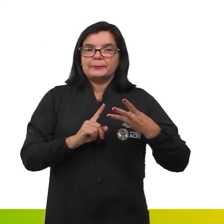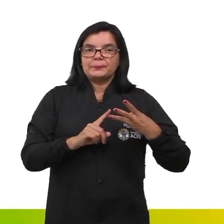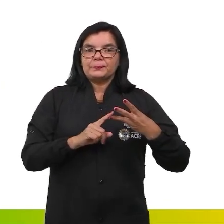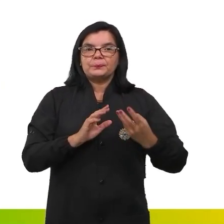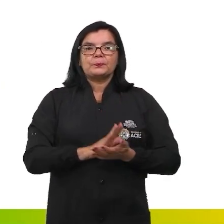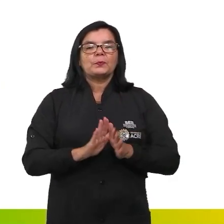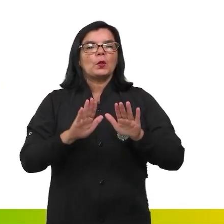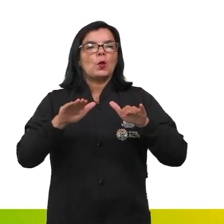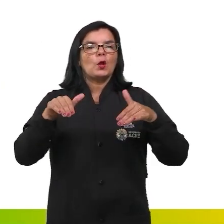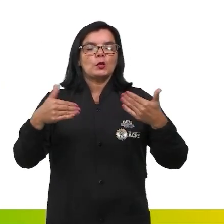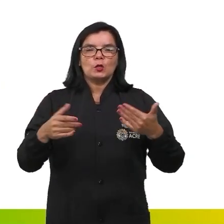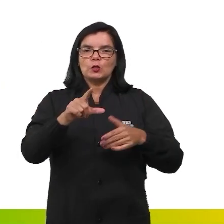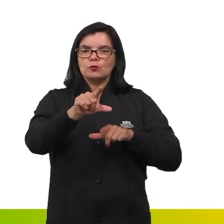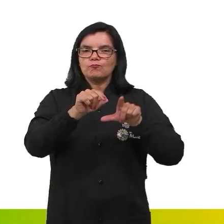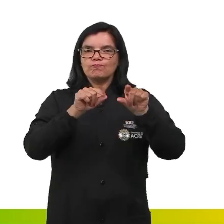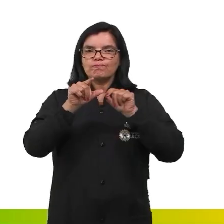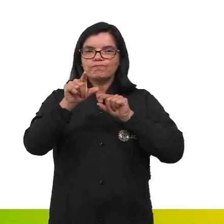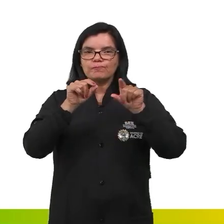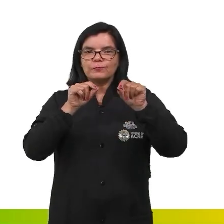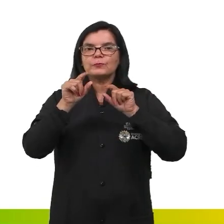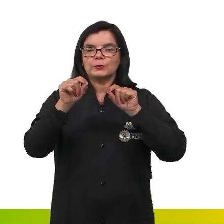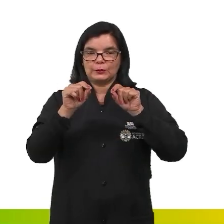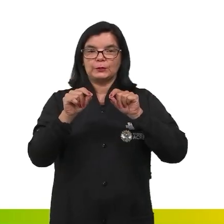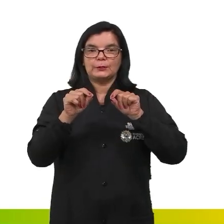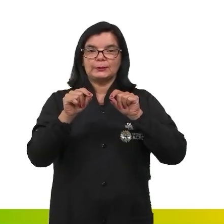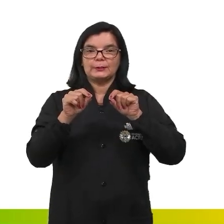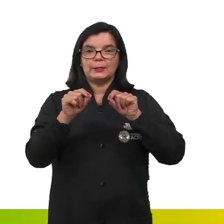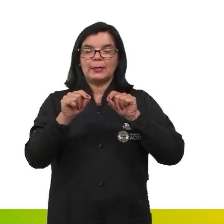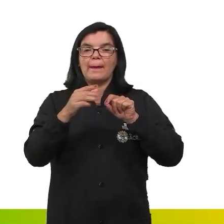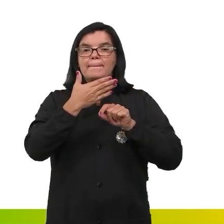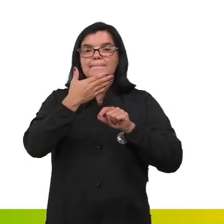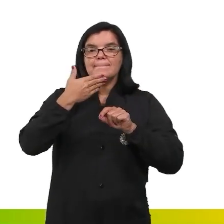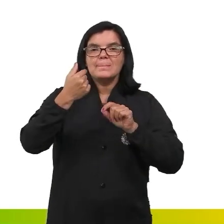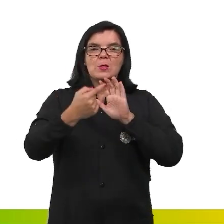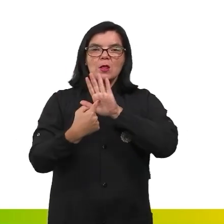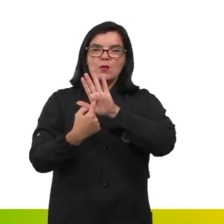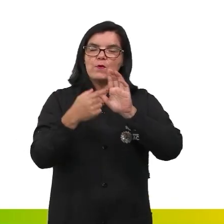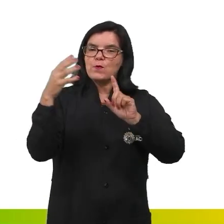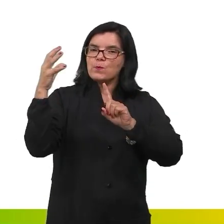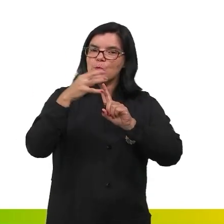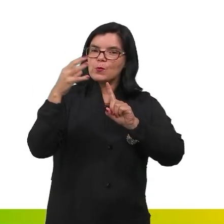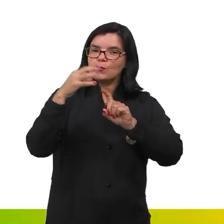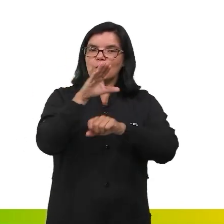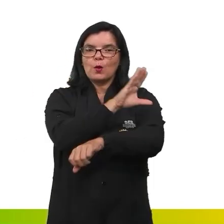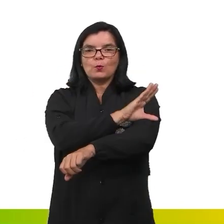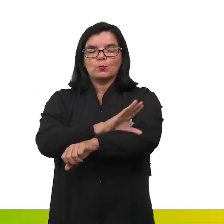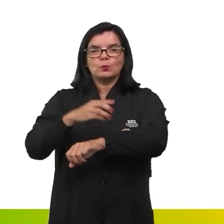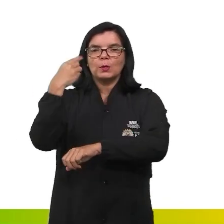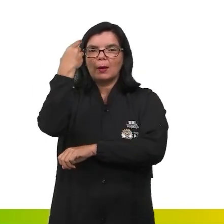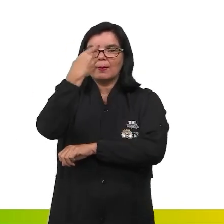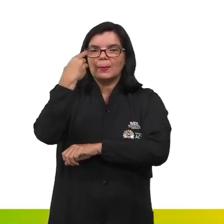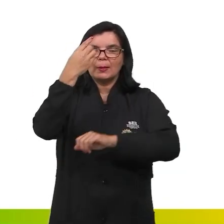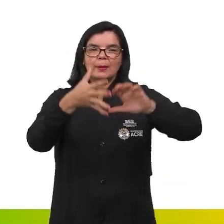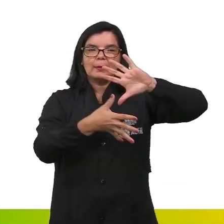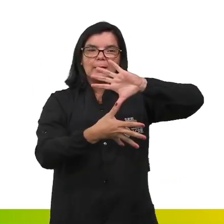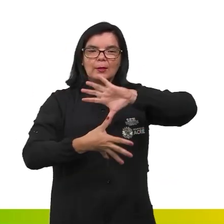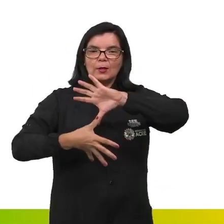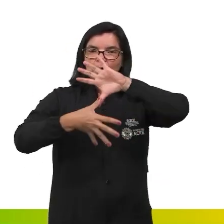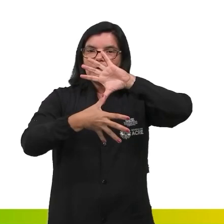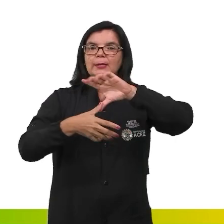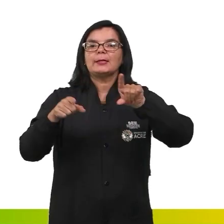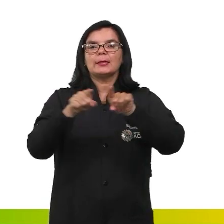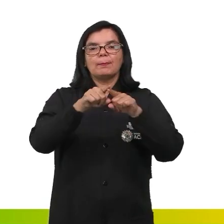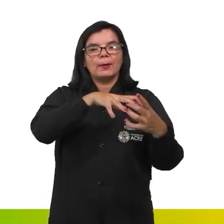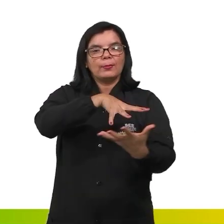Questão número 3, qual das seguintes opções, melhor ilustra a influência da cultura espanhola na América Latina e no